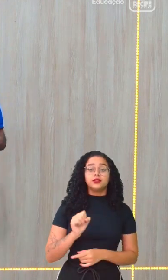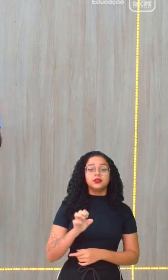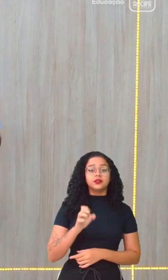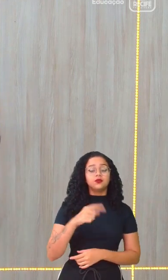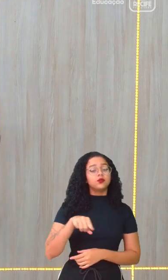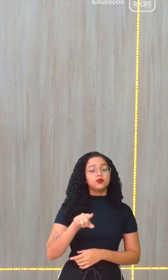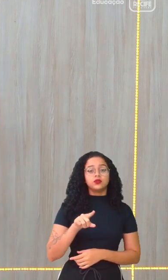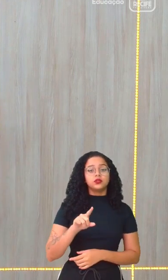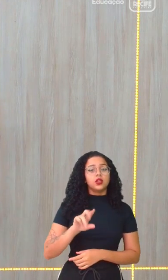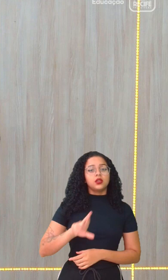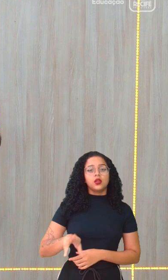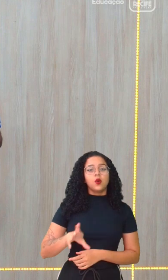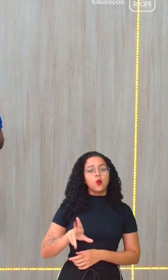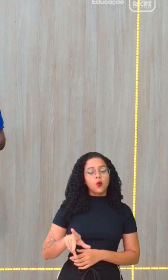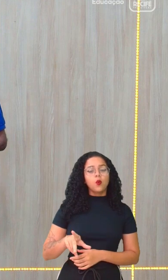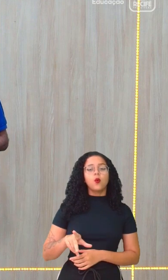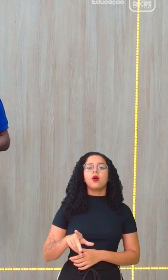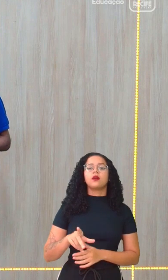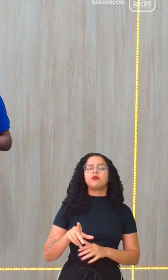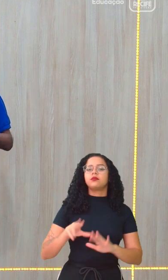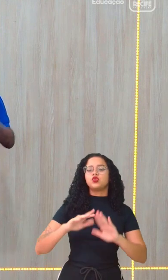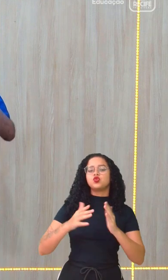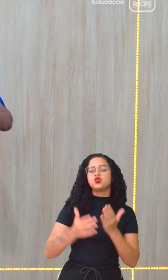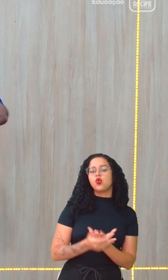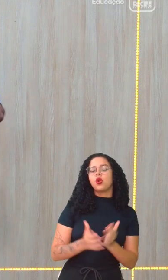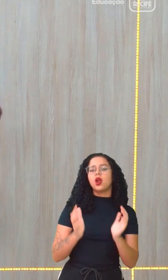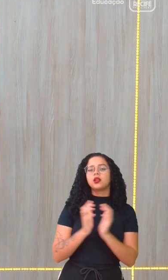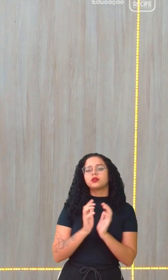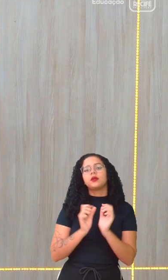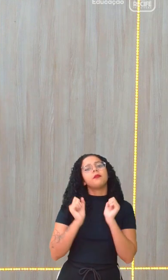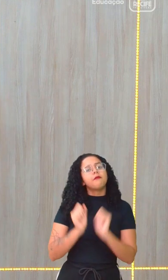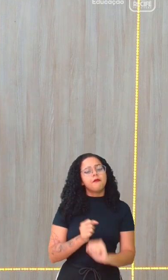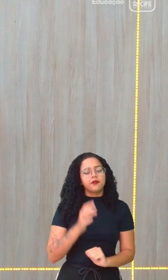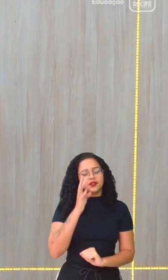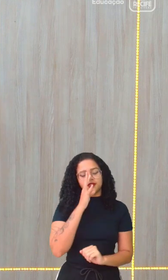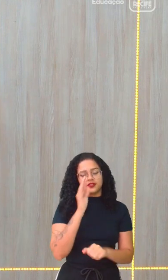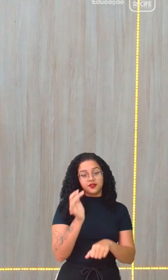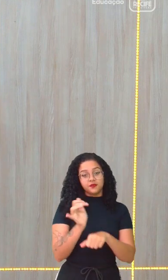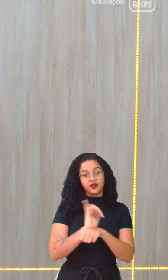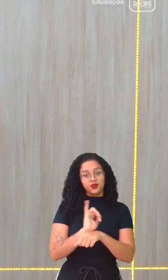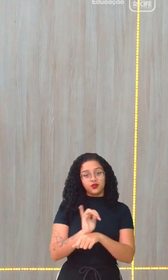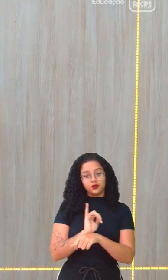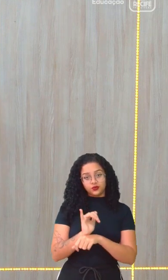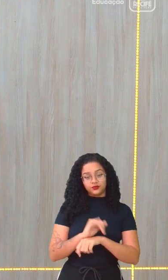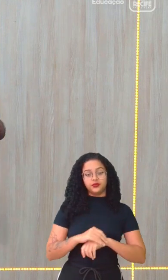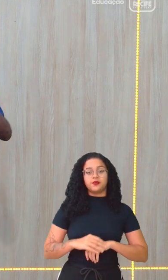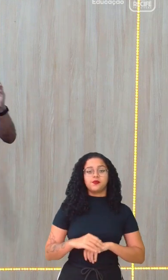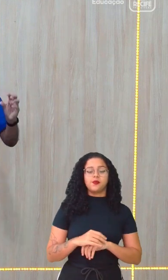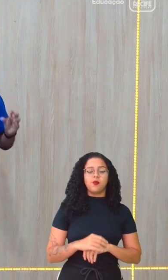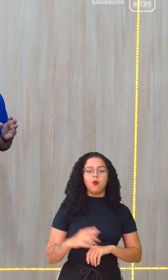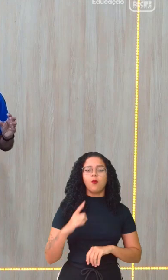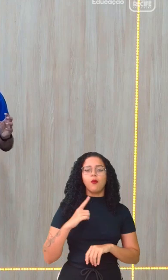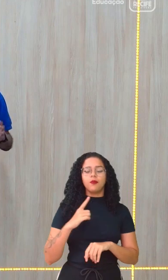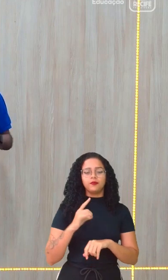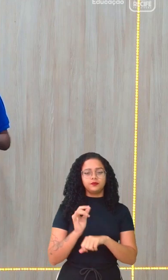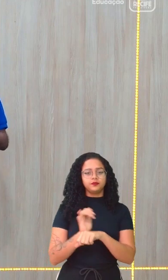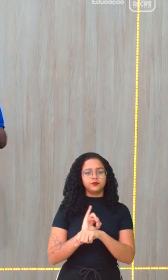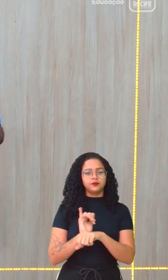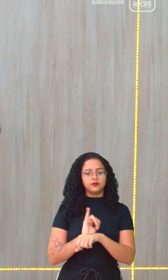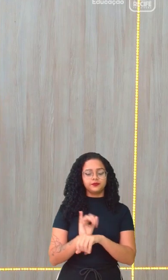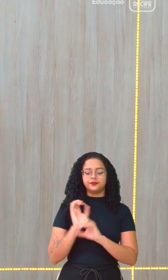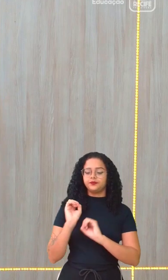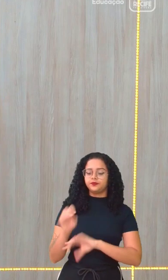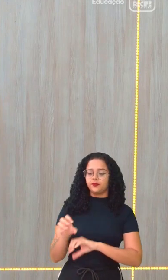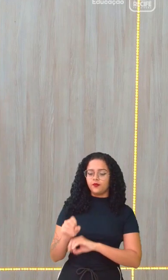é da rede municipal do Recife, você pode acessar a gente pelo YouTube, tem lá o YouTube do Educa Recife, você